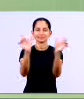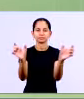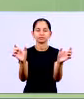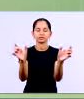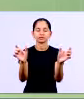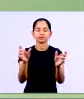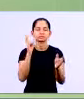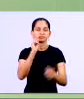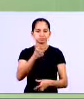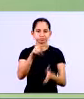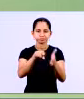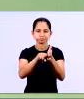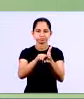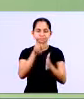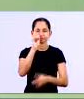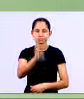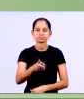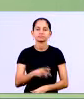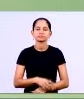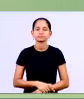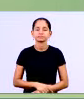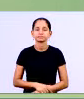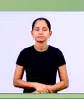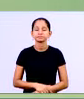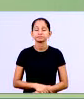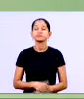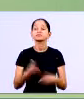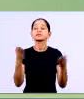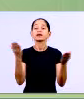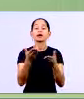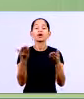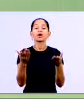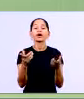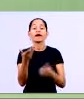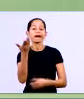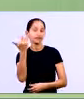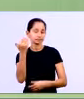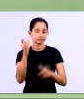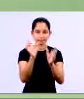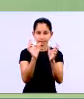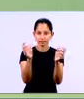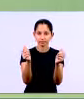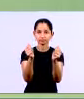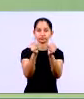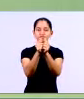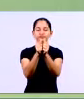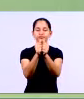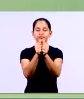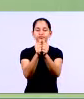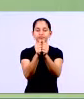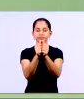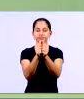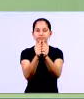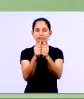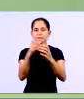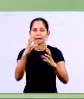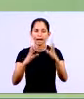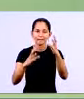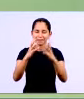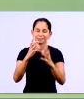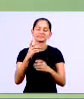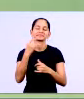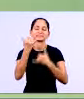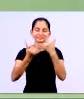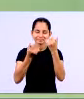o hífen. Continua do mesmo jeito. Ok. Contra-ataque, era junto. Aí, para não ter mais briga, o que a gente